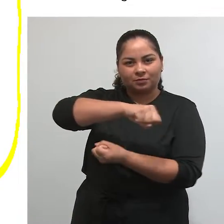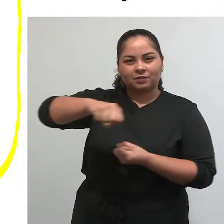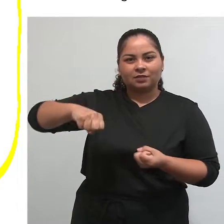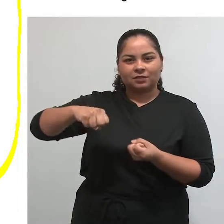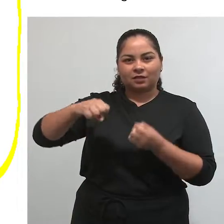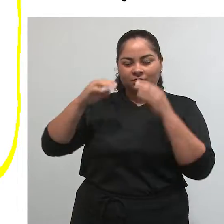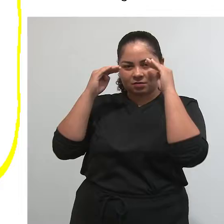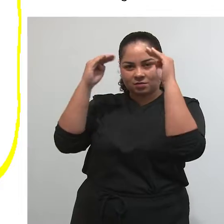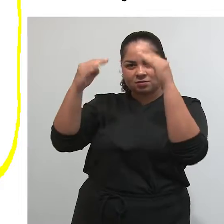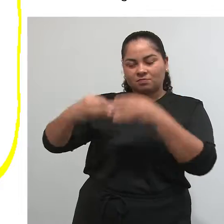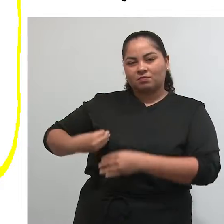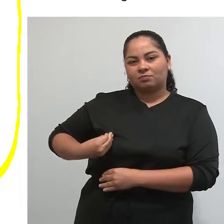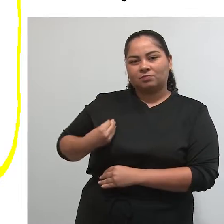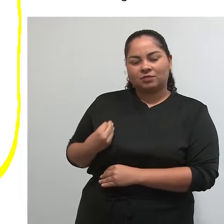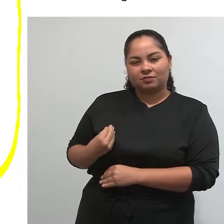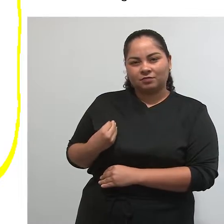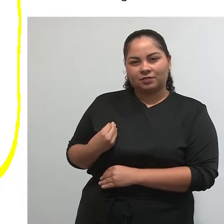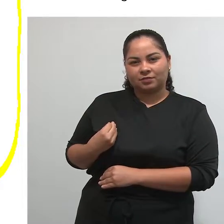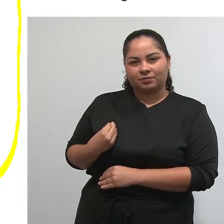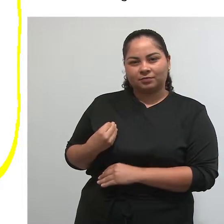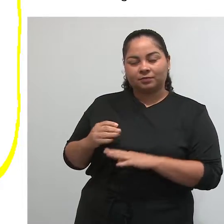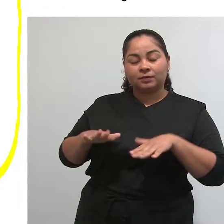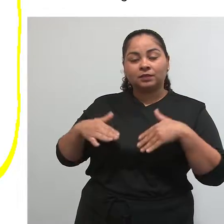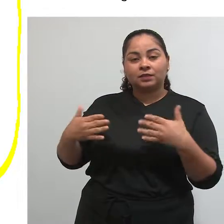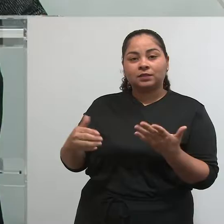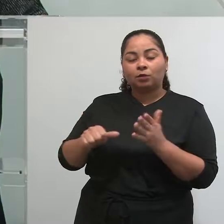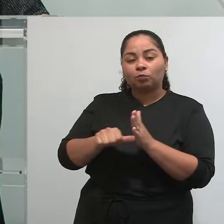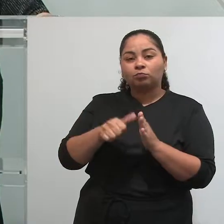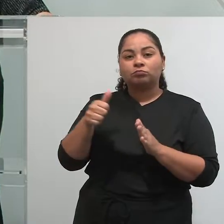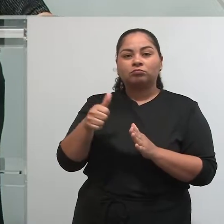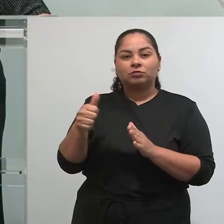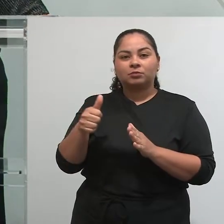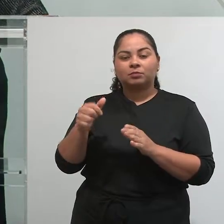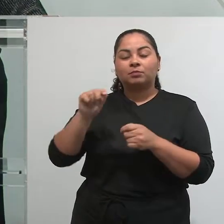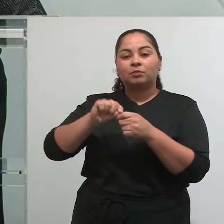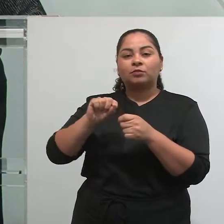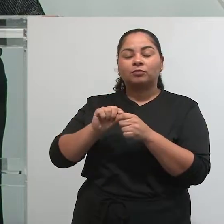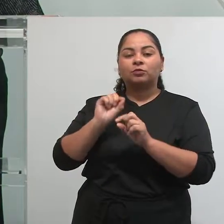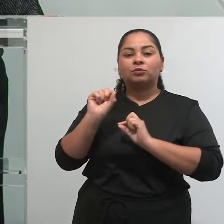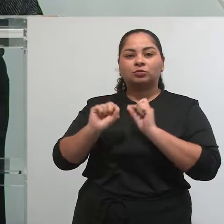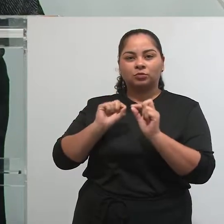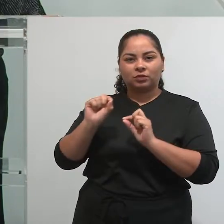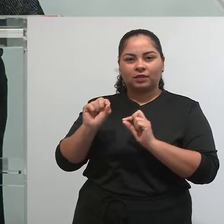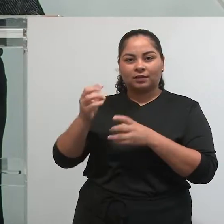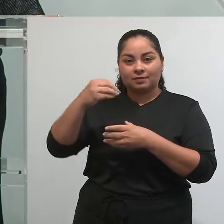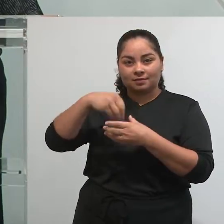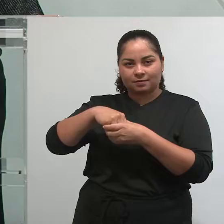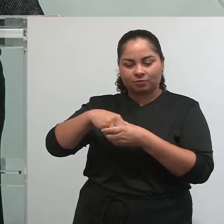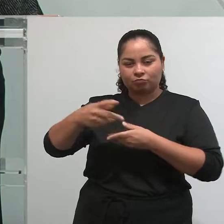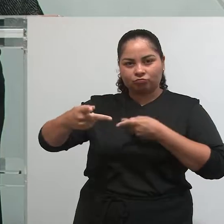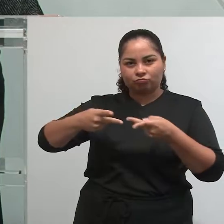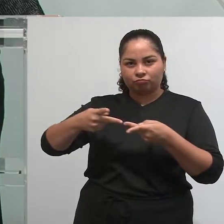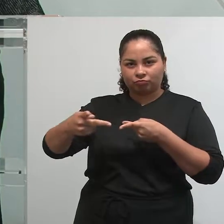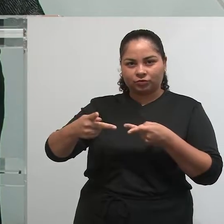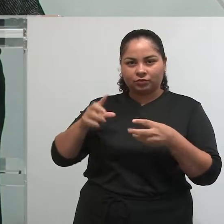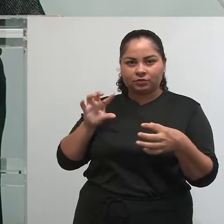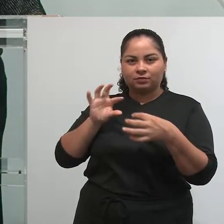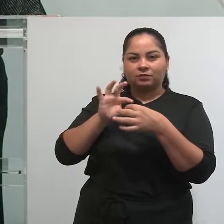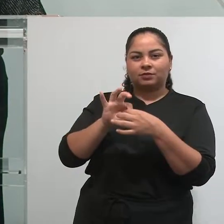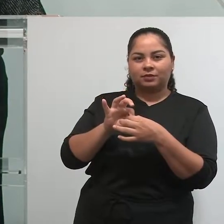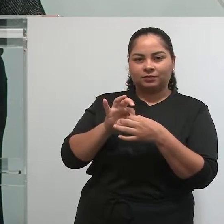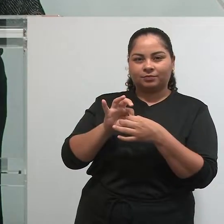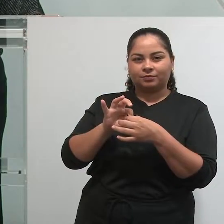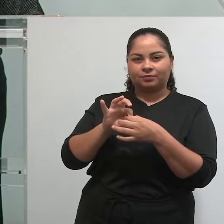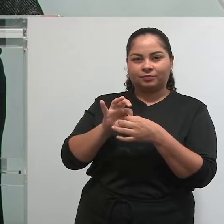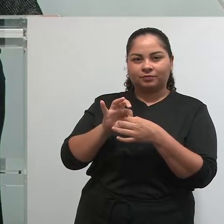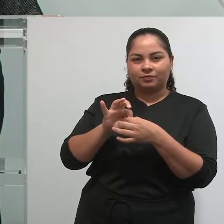à vida. Então, o primeiro passo, dentro do segundo passo do projeto integrador, que é o desenvolver, é que